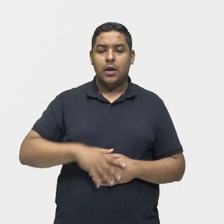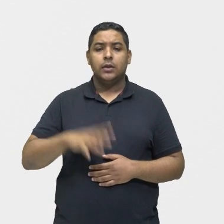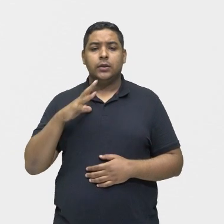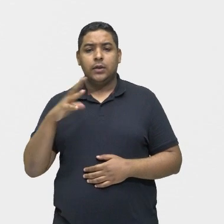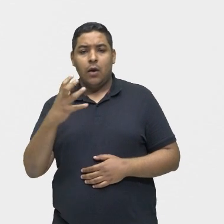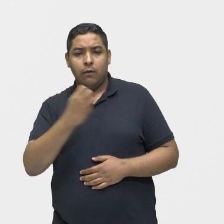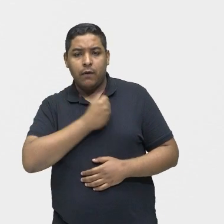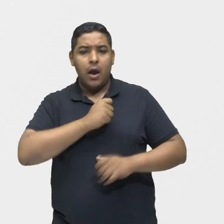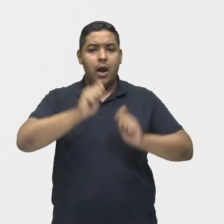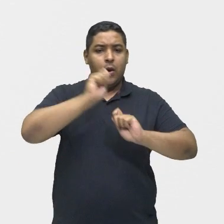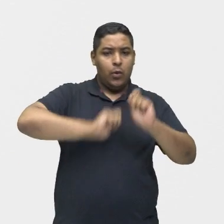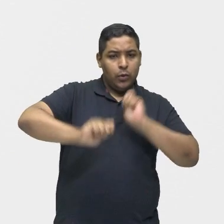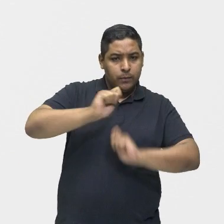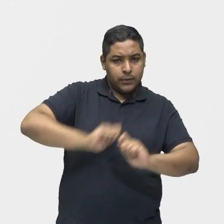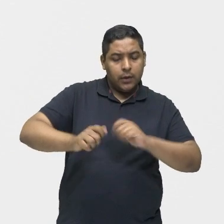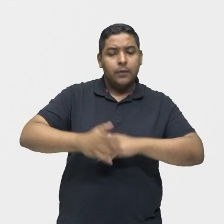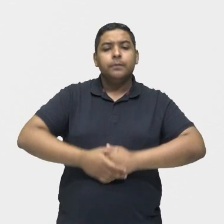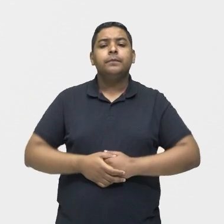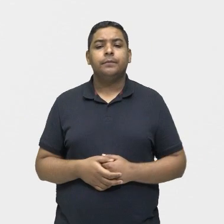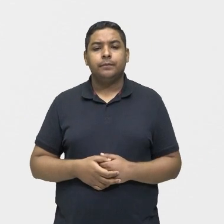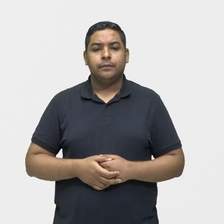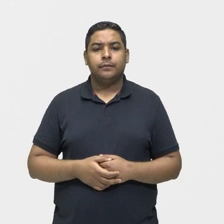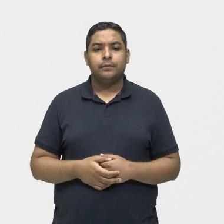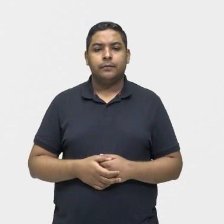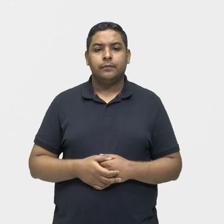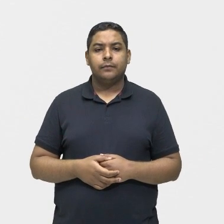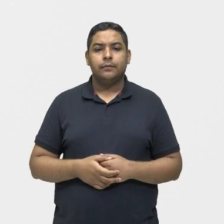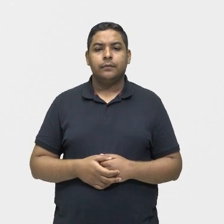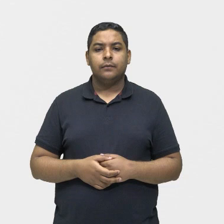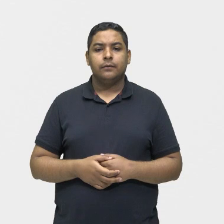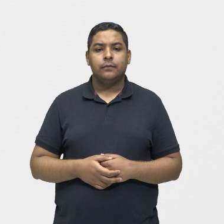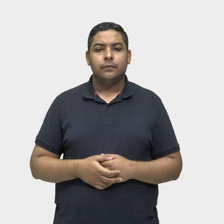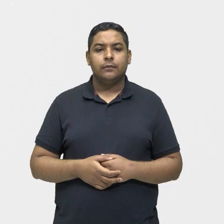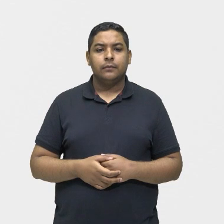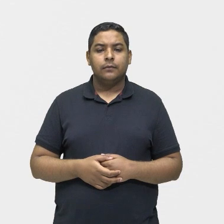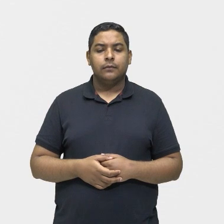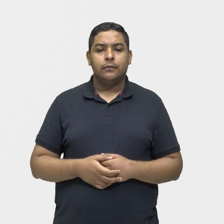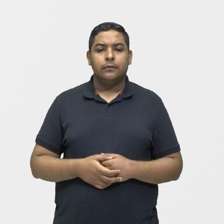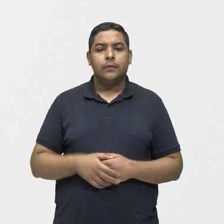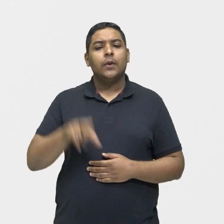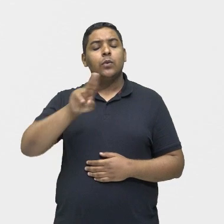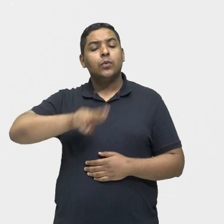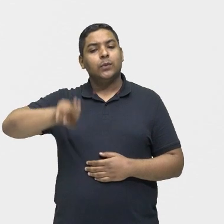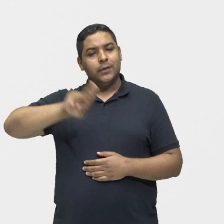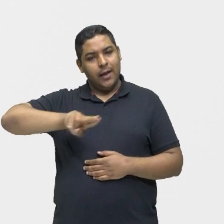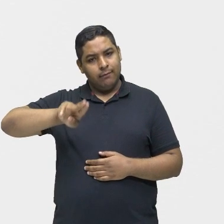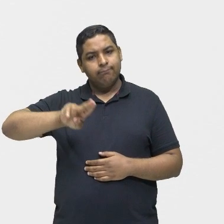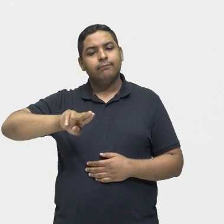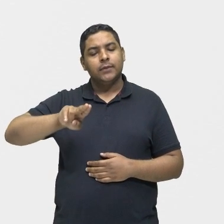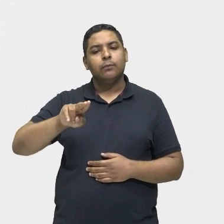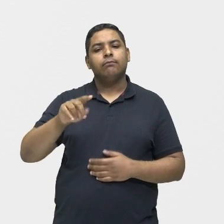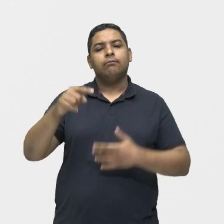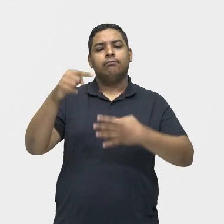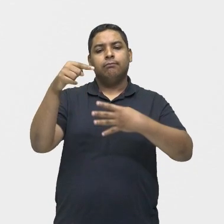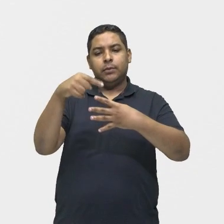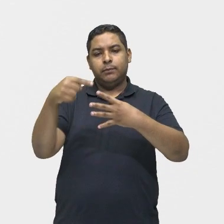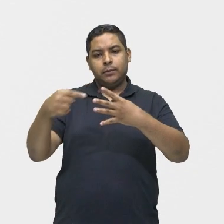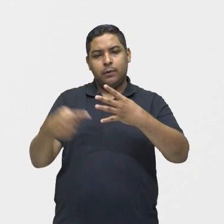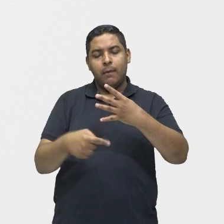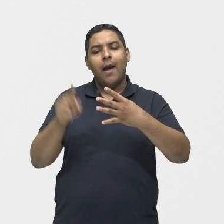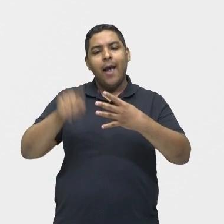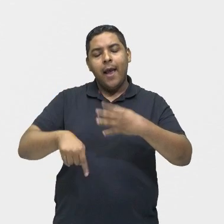lá no exemplo de economizar energia, saving energy. To use é usar, né, muitos desses verbos aí são